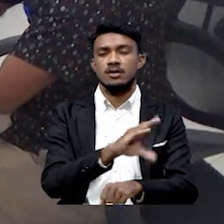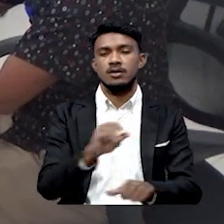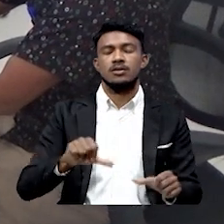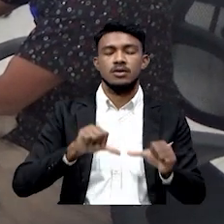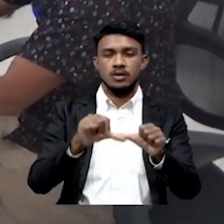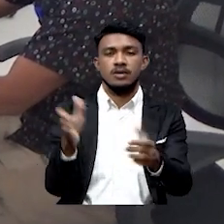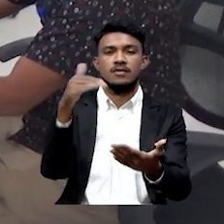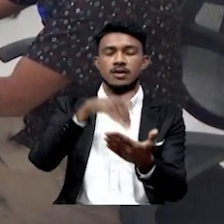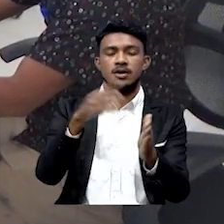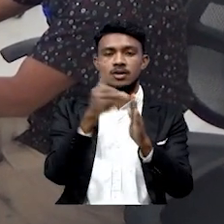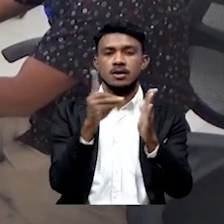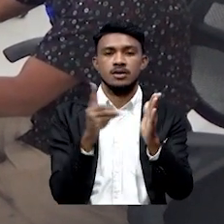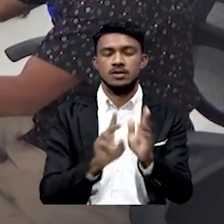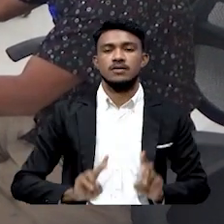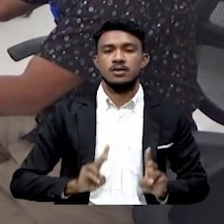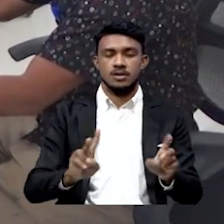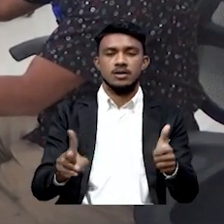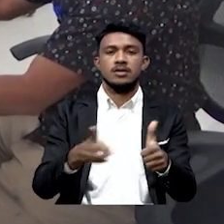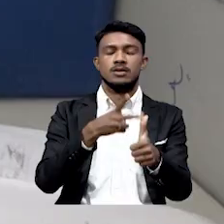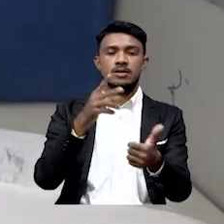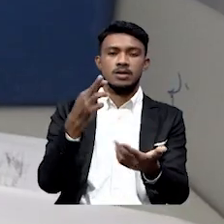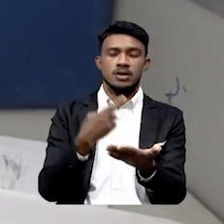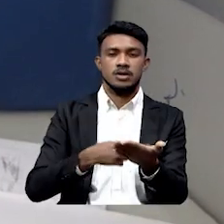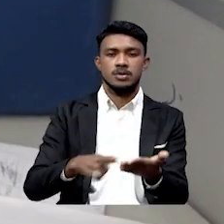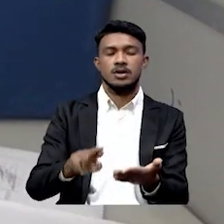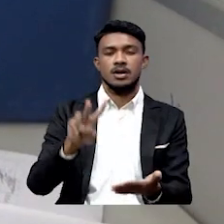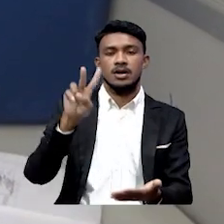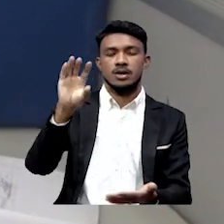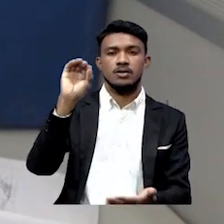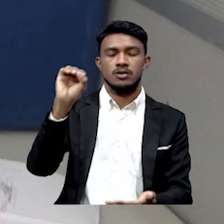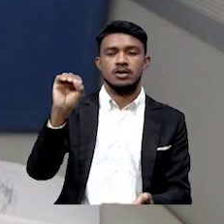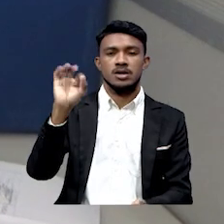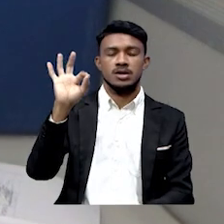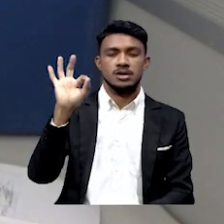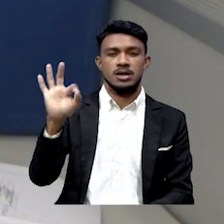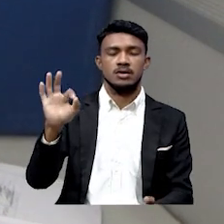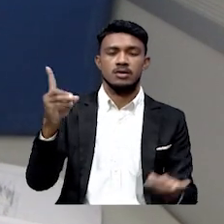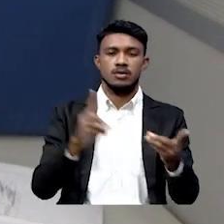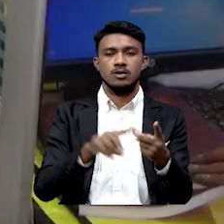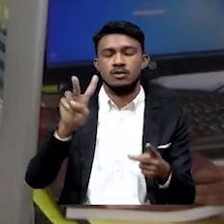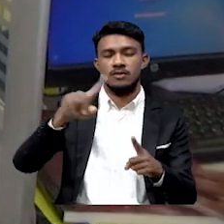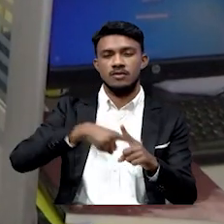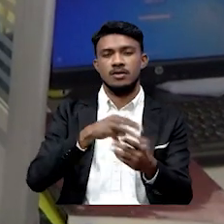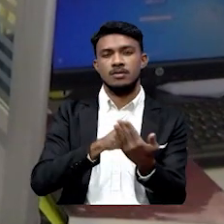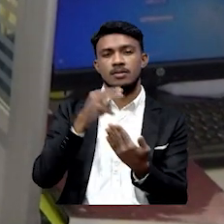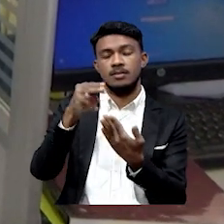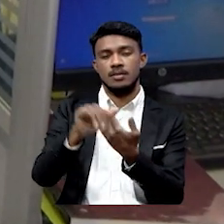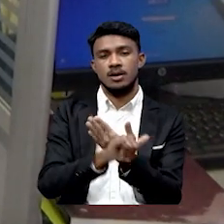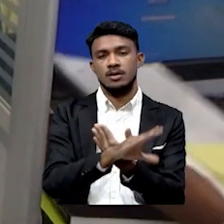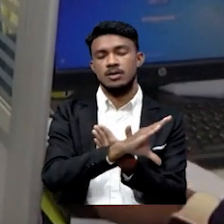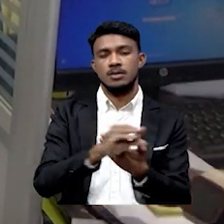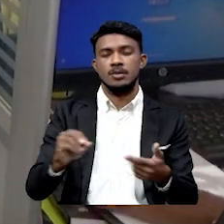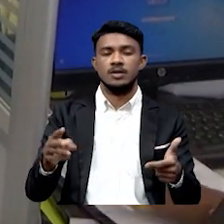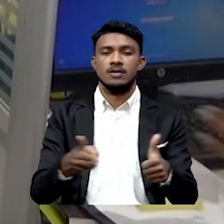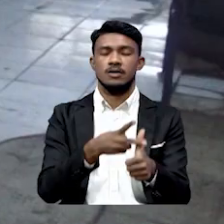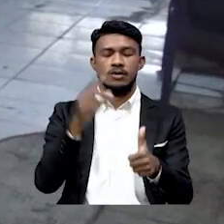dados combatentes, segundo o registro Ring Rua Sianian e a Lorong Rua Fulang Mayonem. Programa validação de dados para a segunda fase, né?